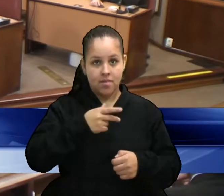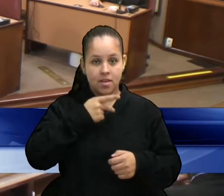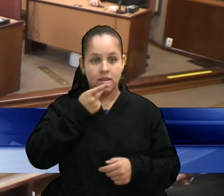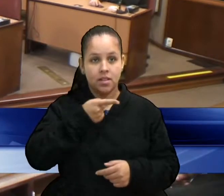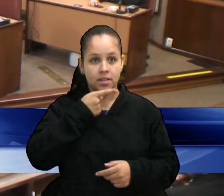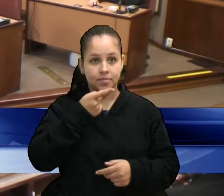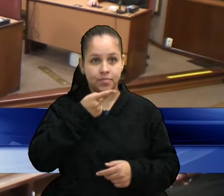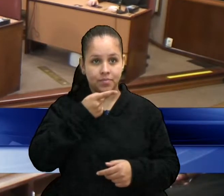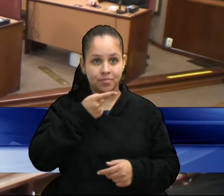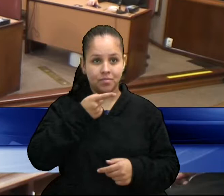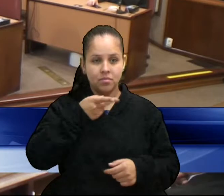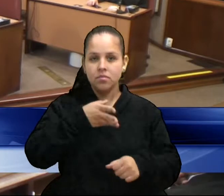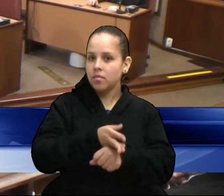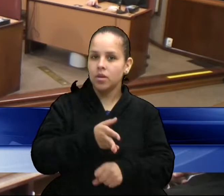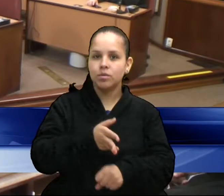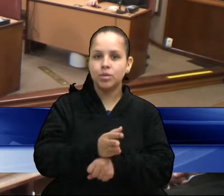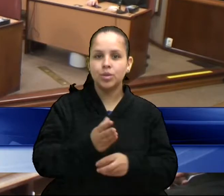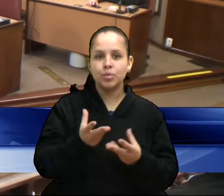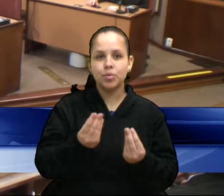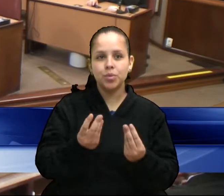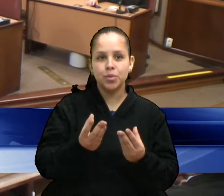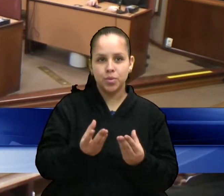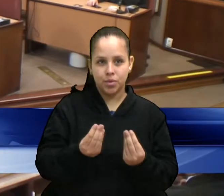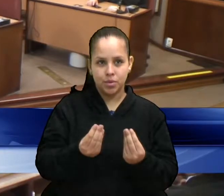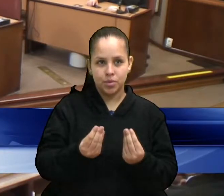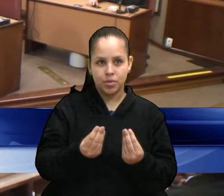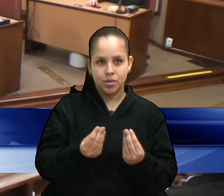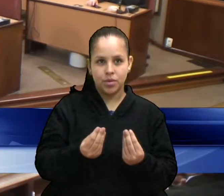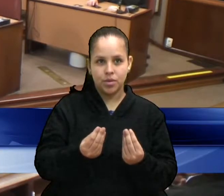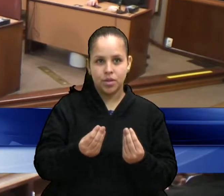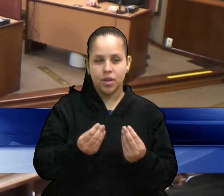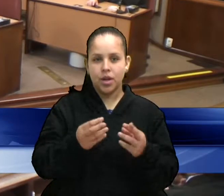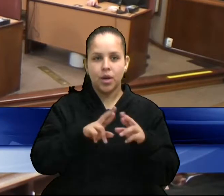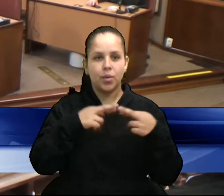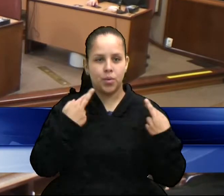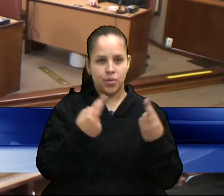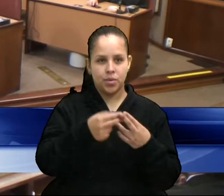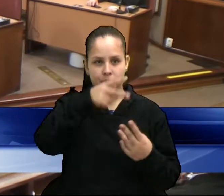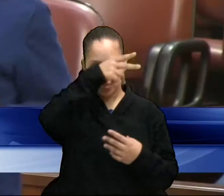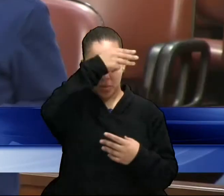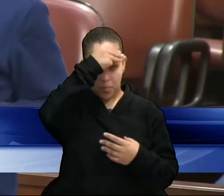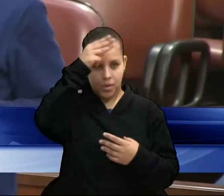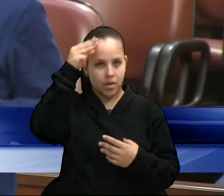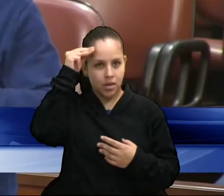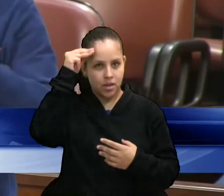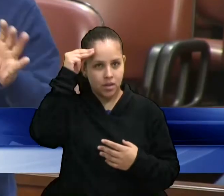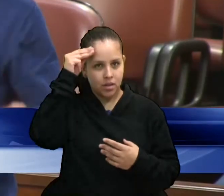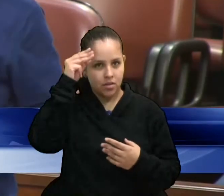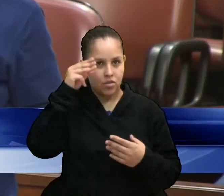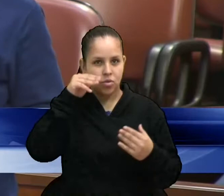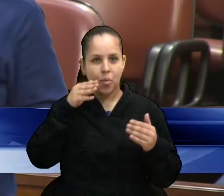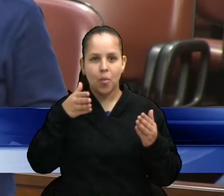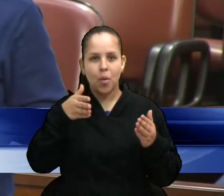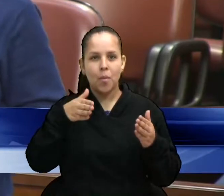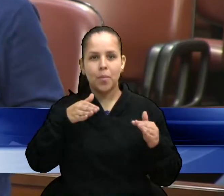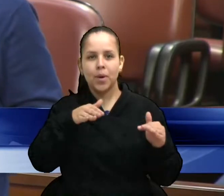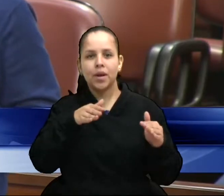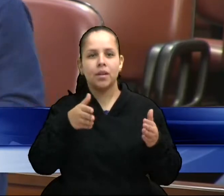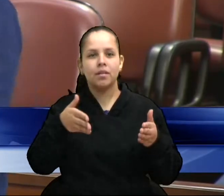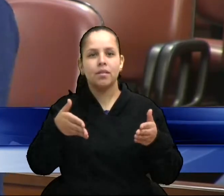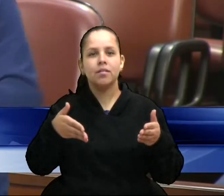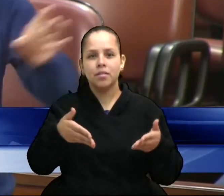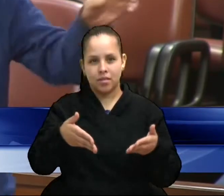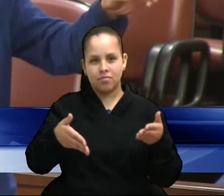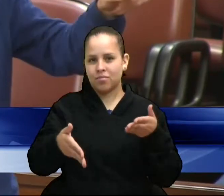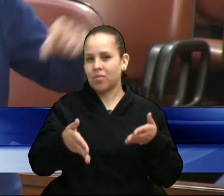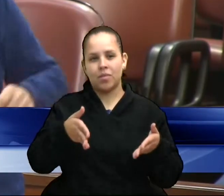muitas audiências pelo Brasil afora sobre sistemas de mobilidade, questões de mobilidade urbana.